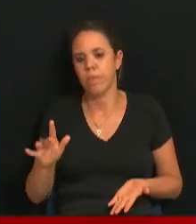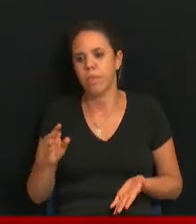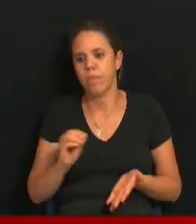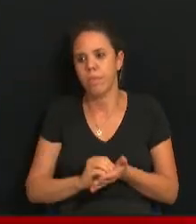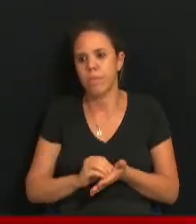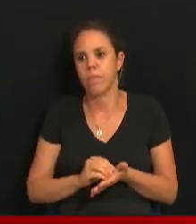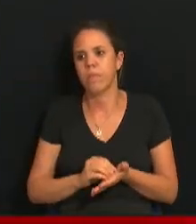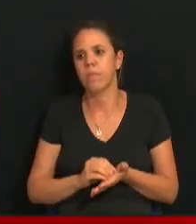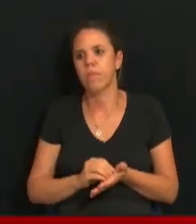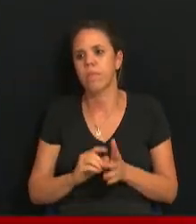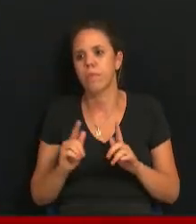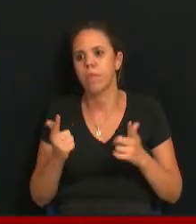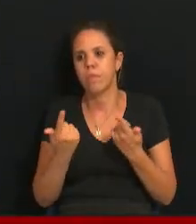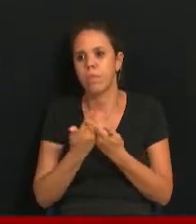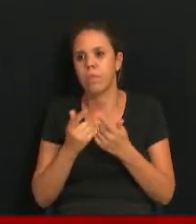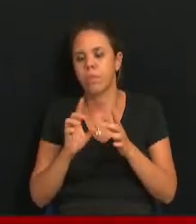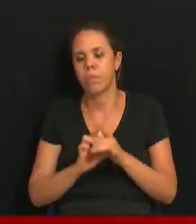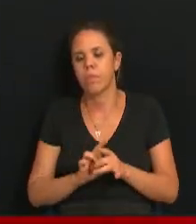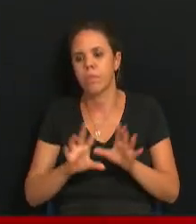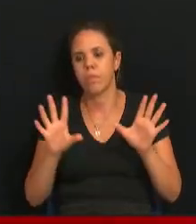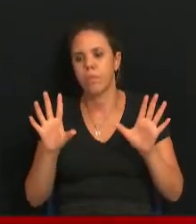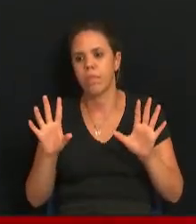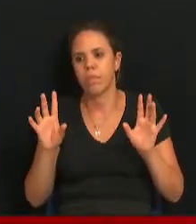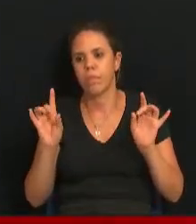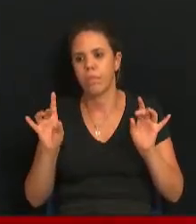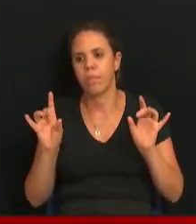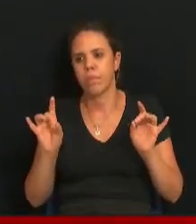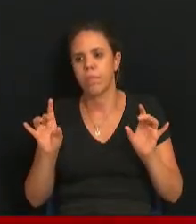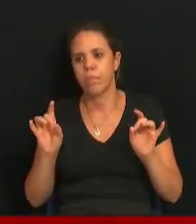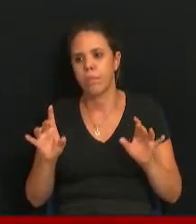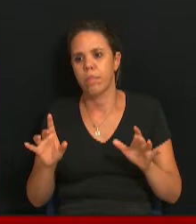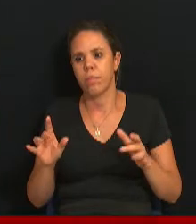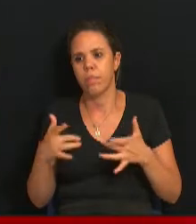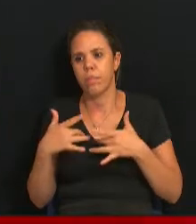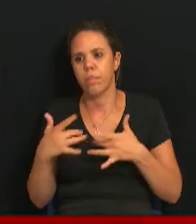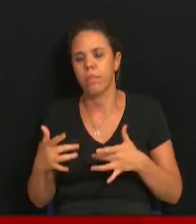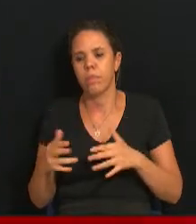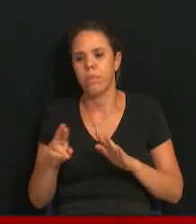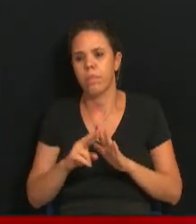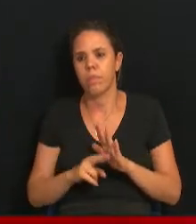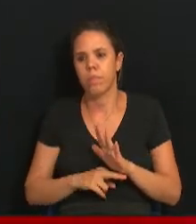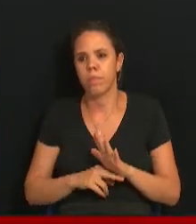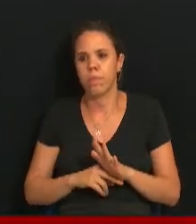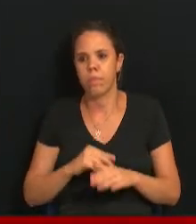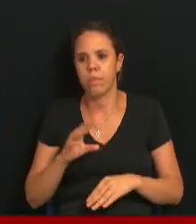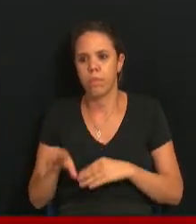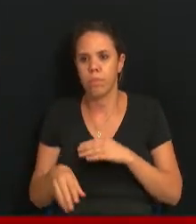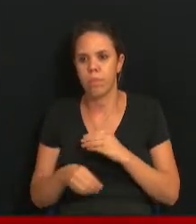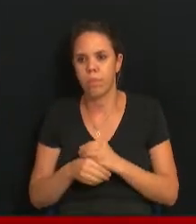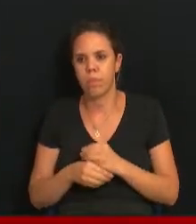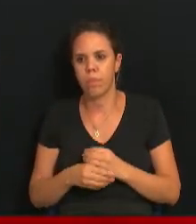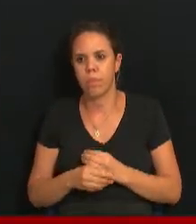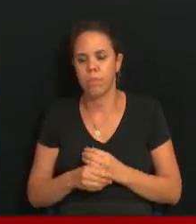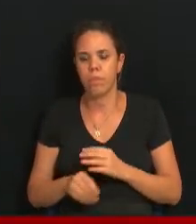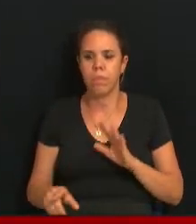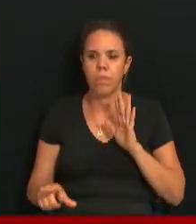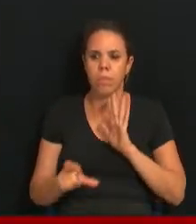da gestão democrática, especialmente na elaboração dessas normas complementares, né? Porque existe a lei, existe nossa